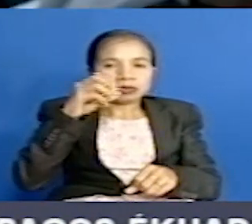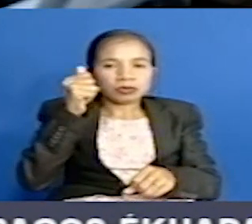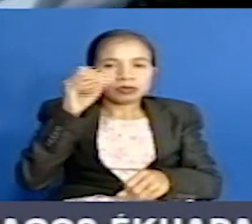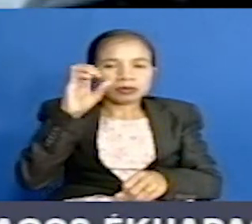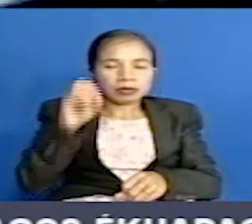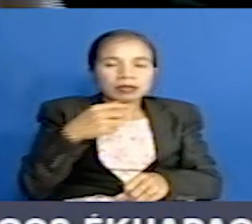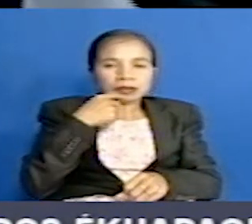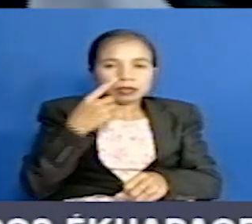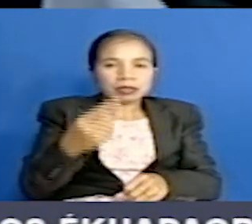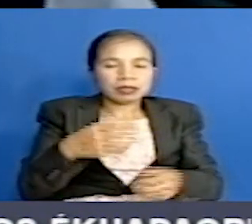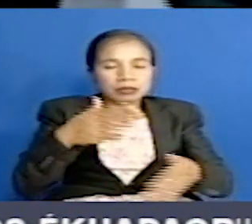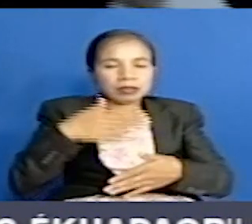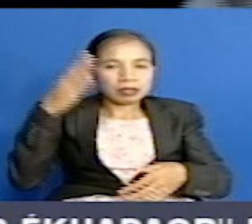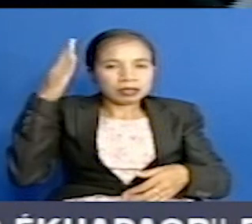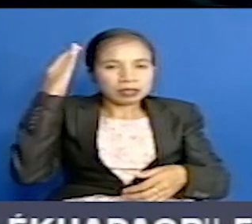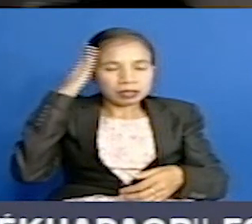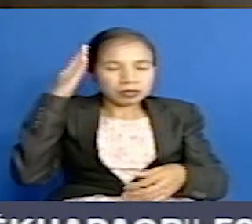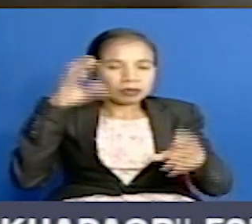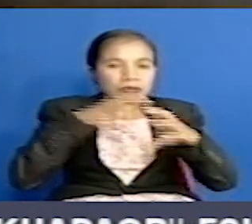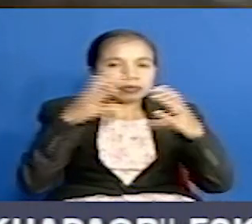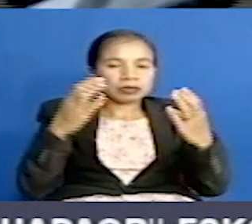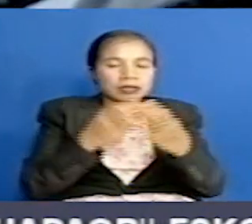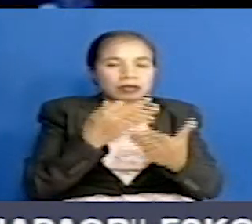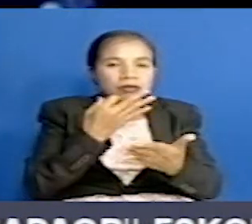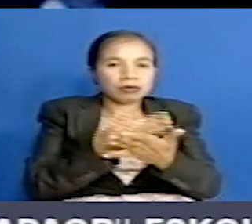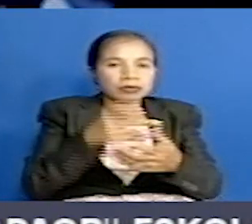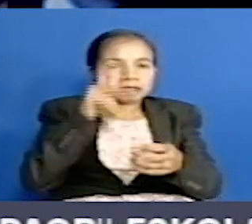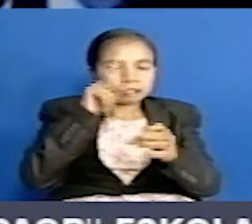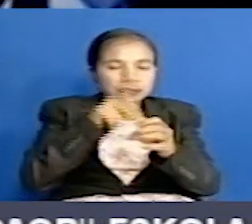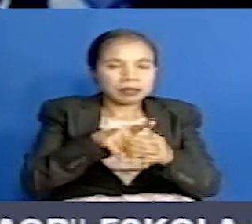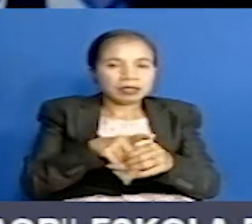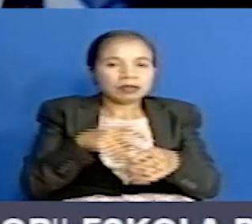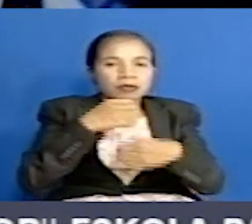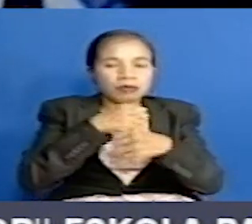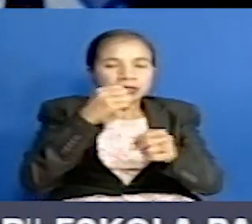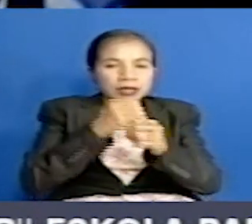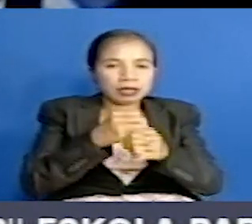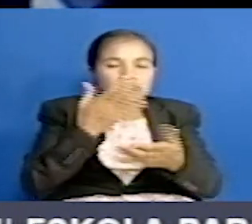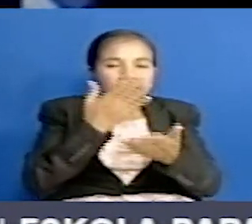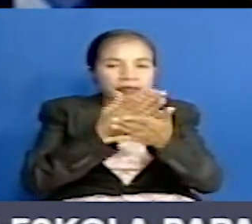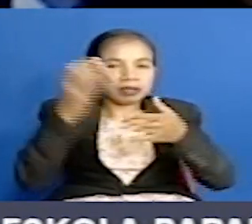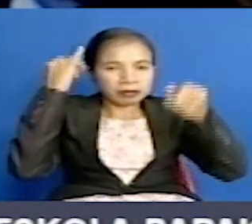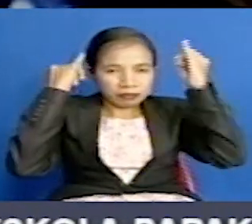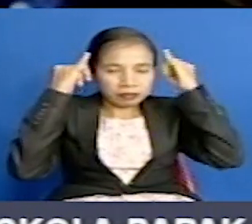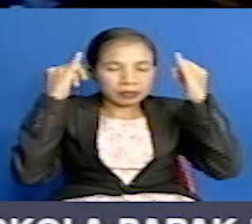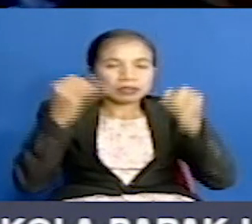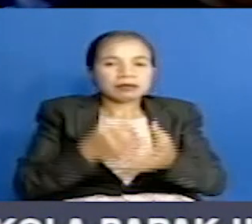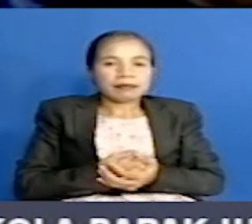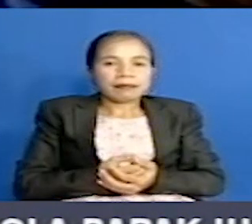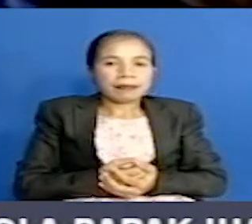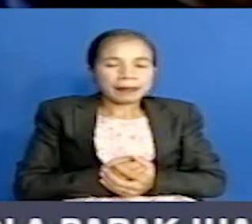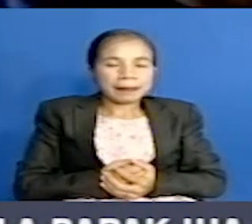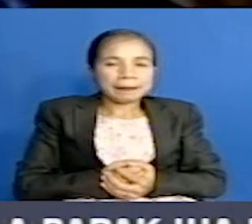da Costa Belo, aprecia a iniciativa Conselho Fundos Petrolífero, onde realiza a disseminação de informação.